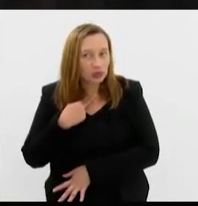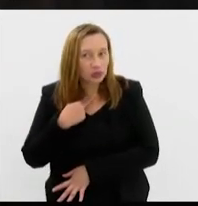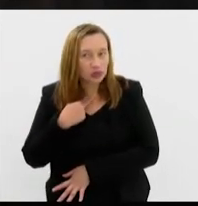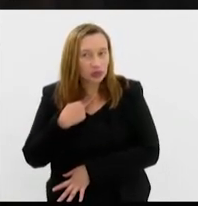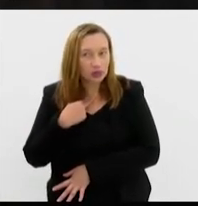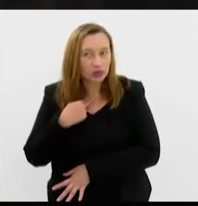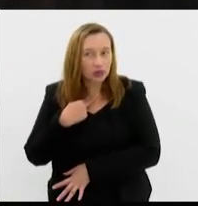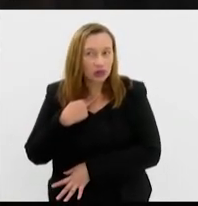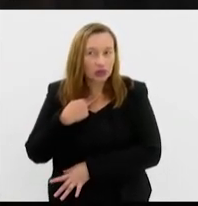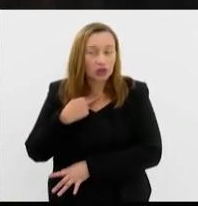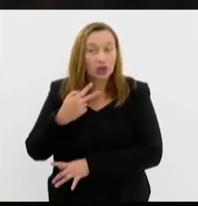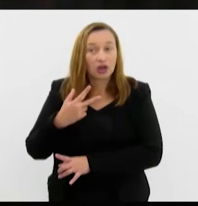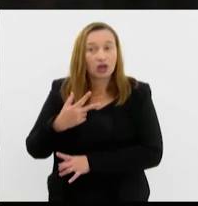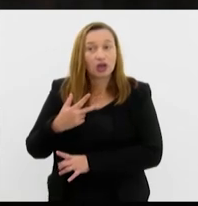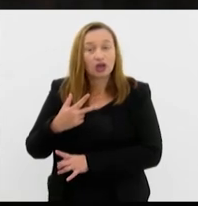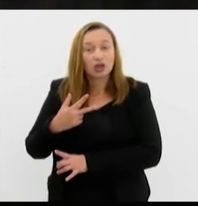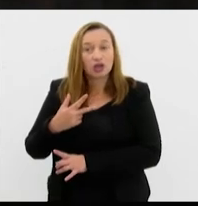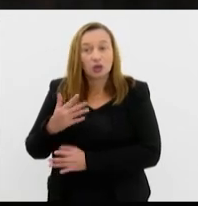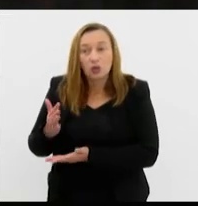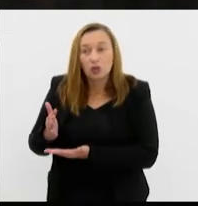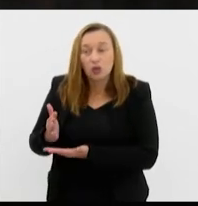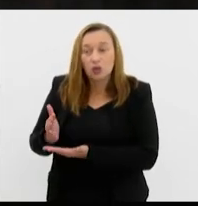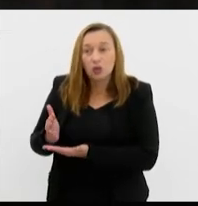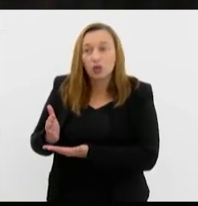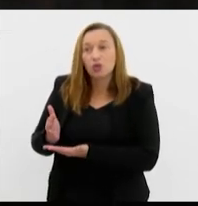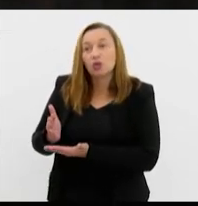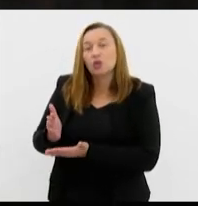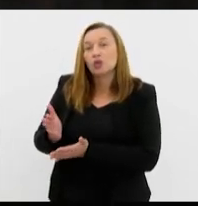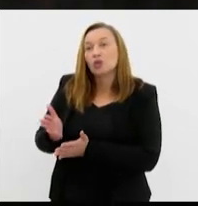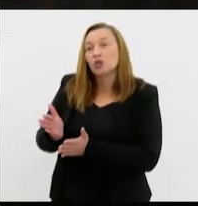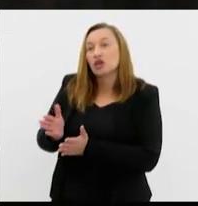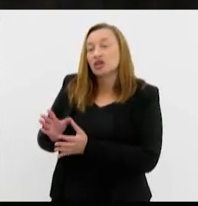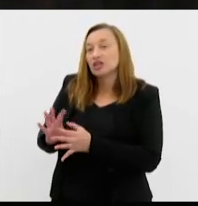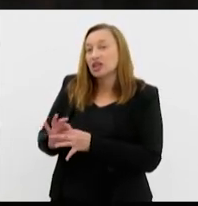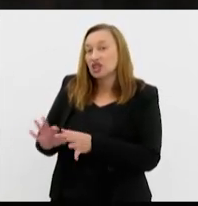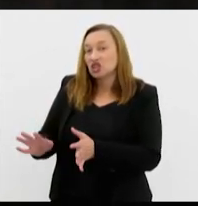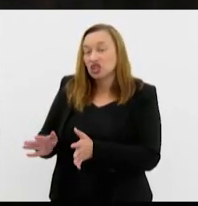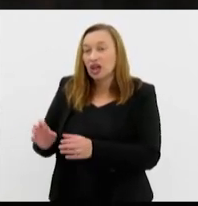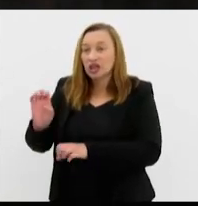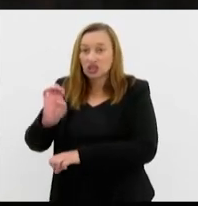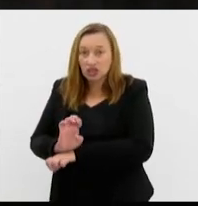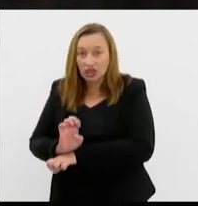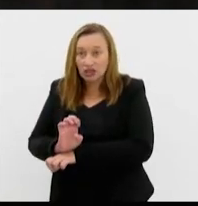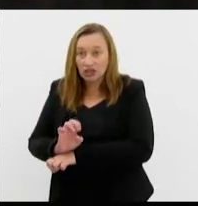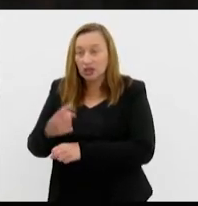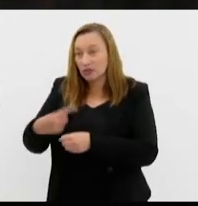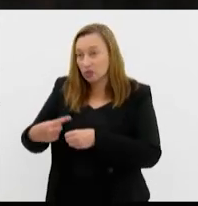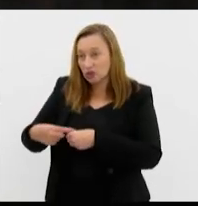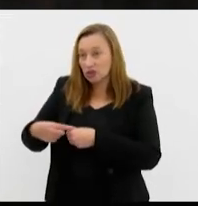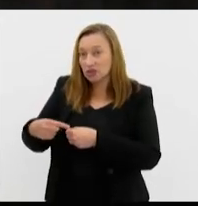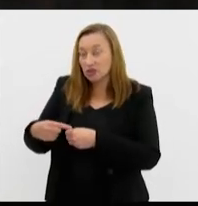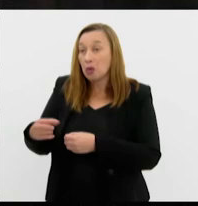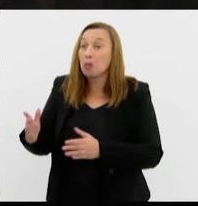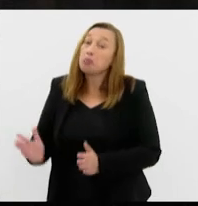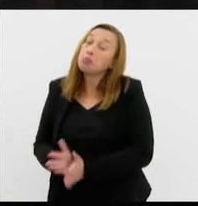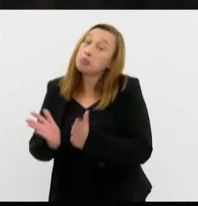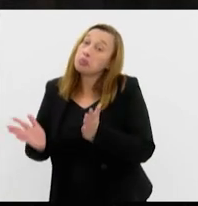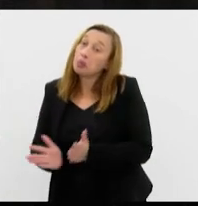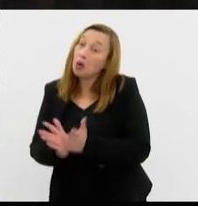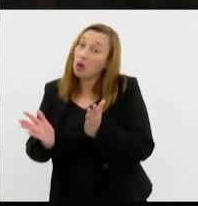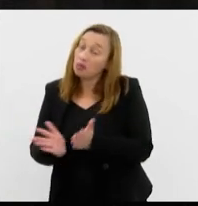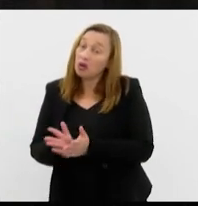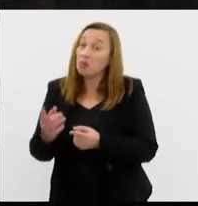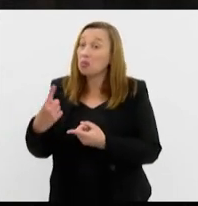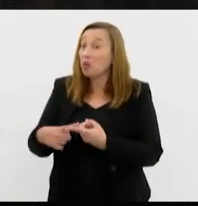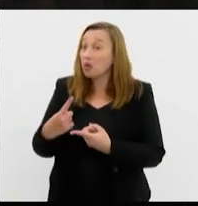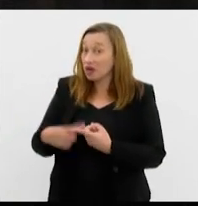juros empobrecendo estados e municípios, porque, no fundo, está empobrecendo a população